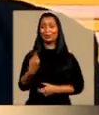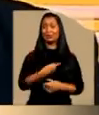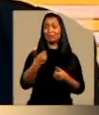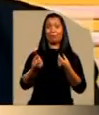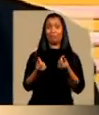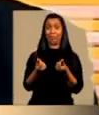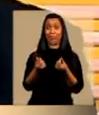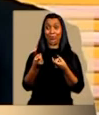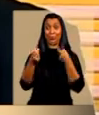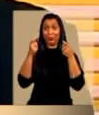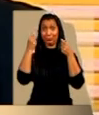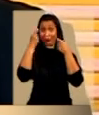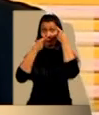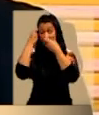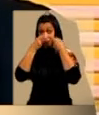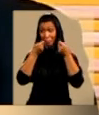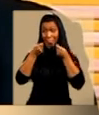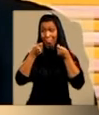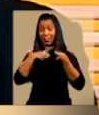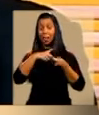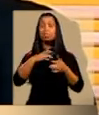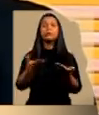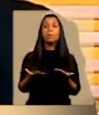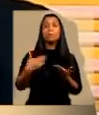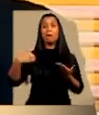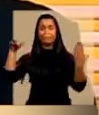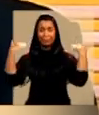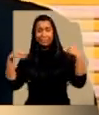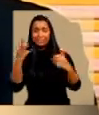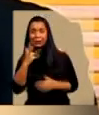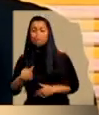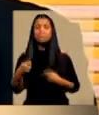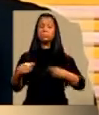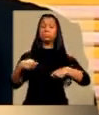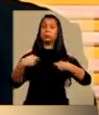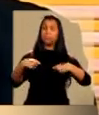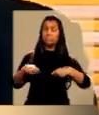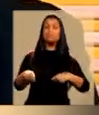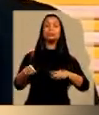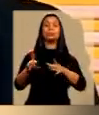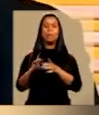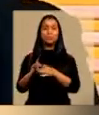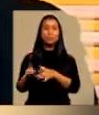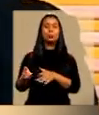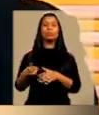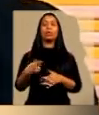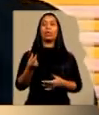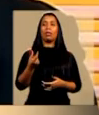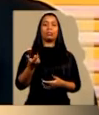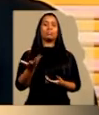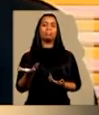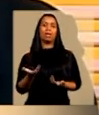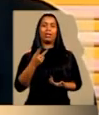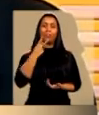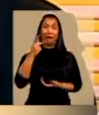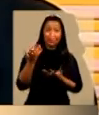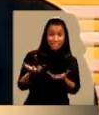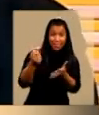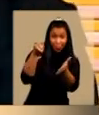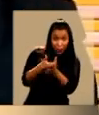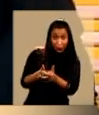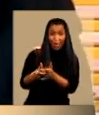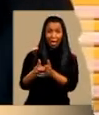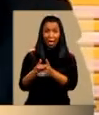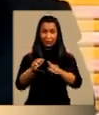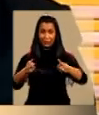aquela preocupação com o recurso, então eu não recomendaria. Mas quando sai com as crianças, tem que trabalhar com, por exemplo, desde o investimento. Fala, se você